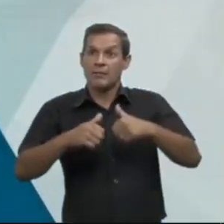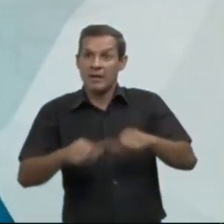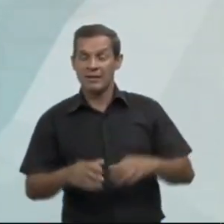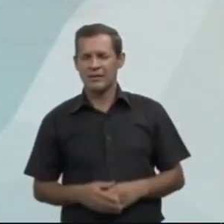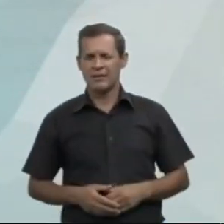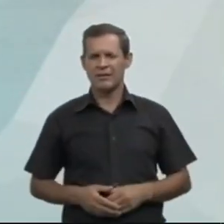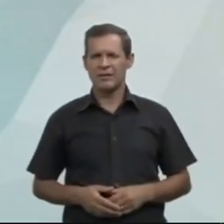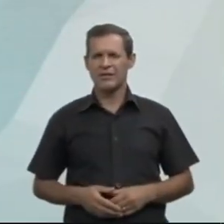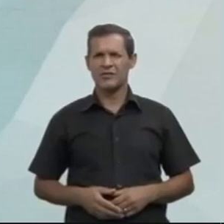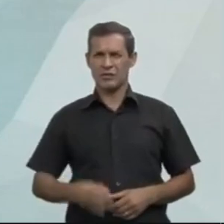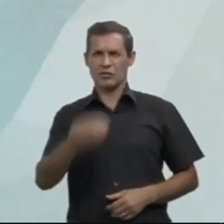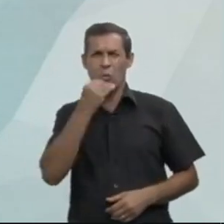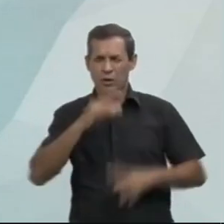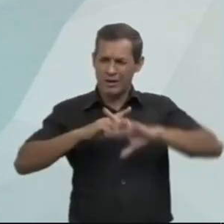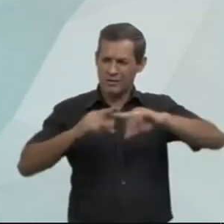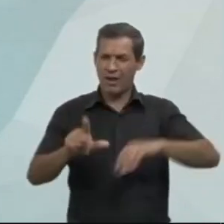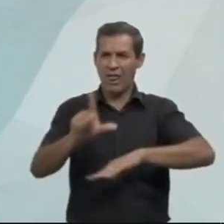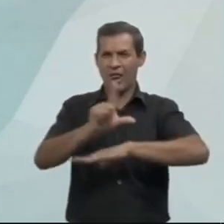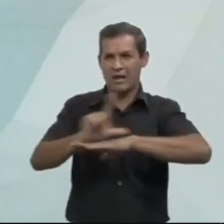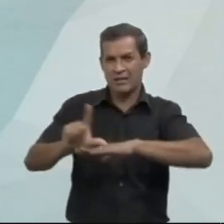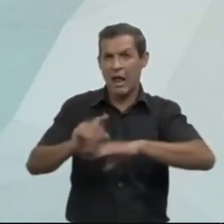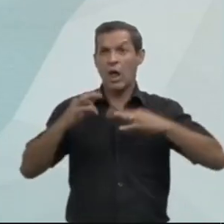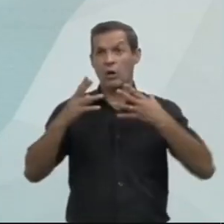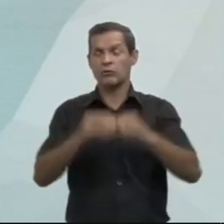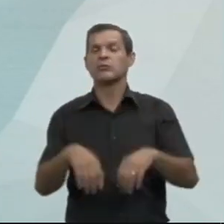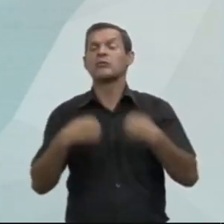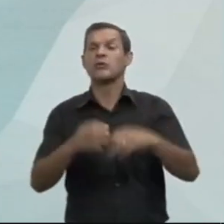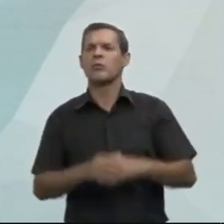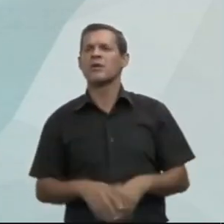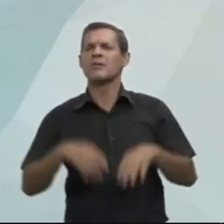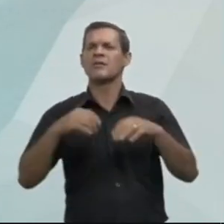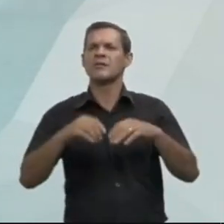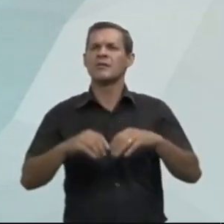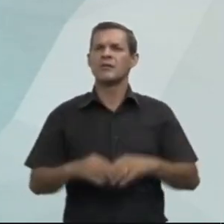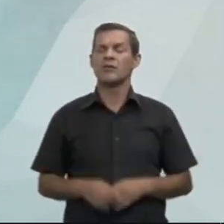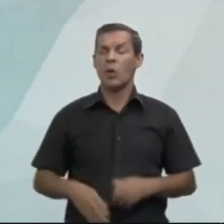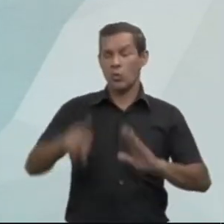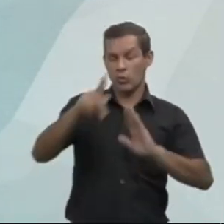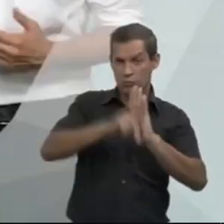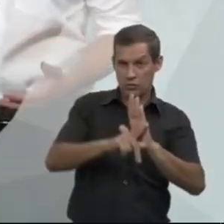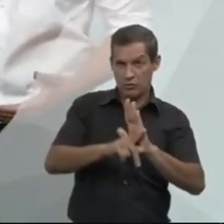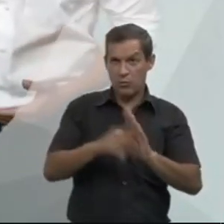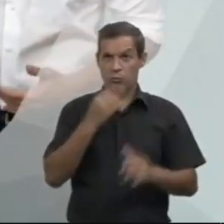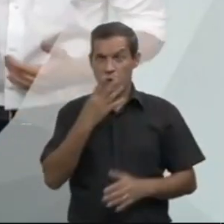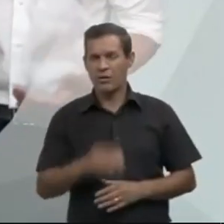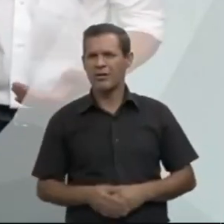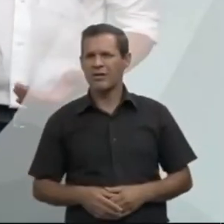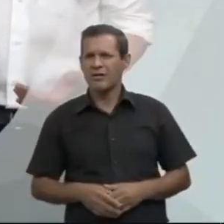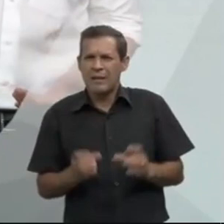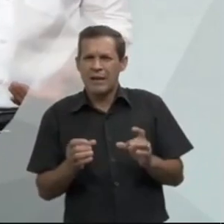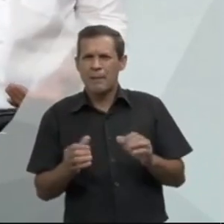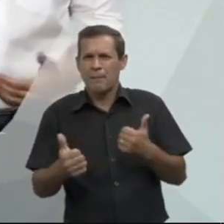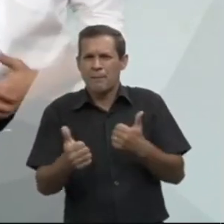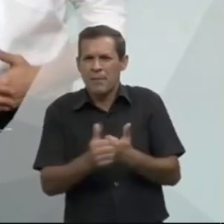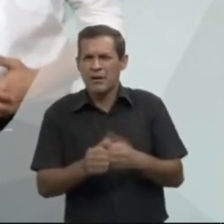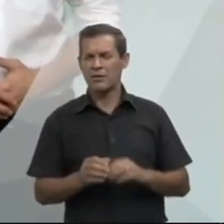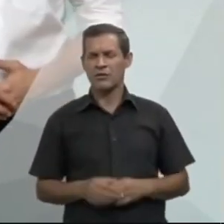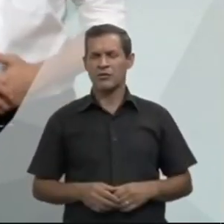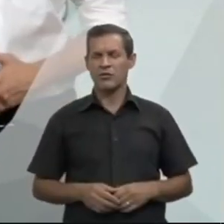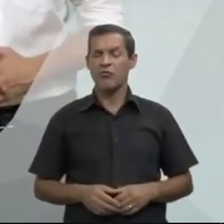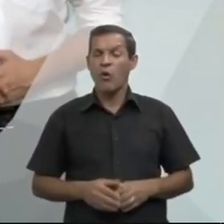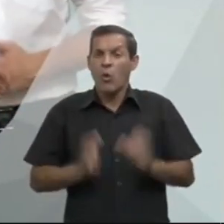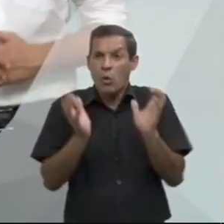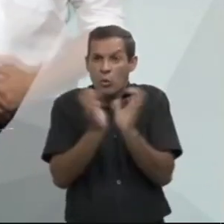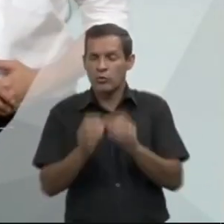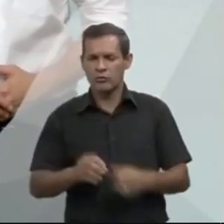São muitas as possibilidades de laje. Tudo vai depender das necessidades do projeto. Bom, já está quase na hora de sair com a equipe